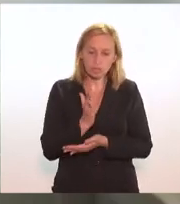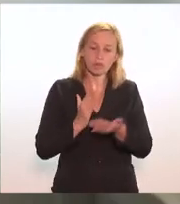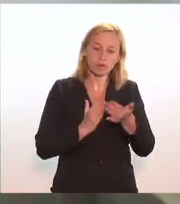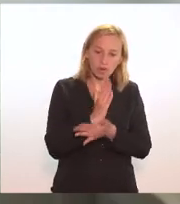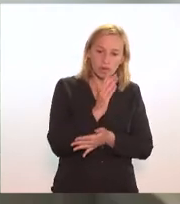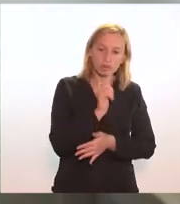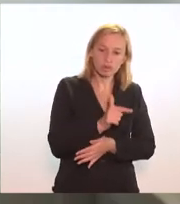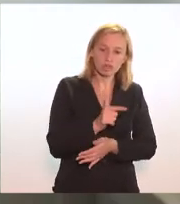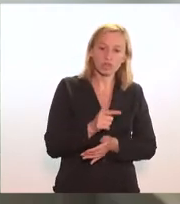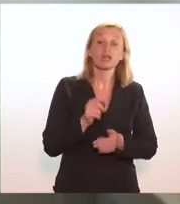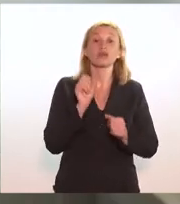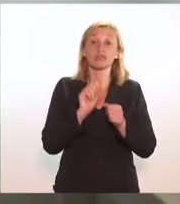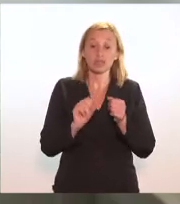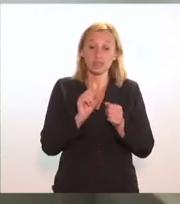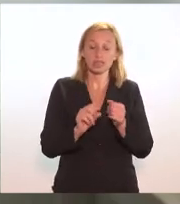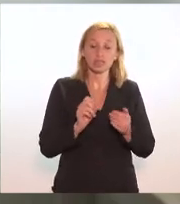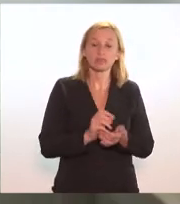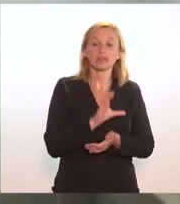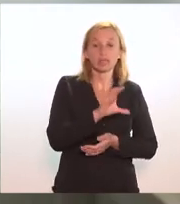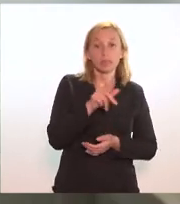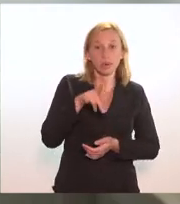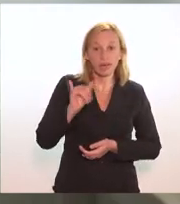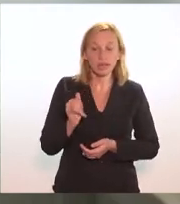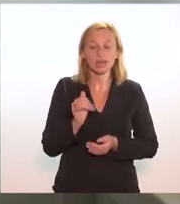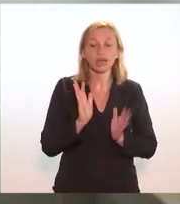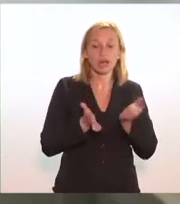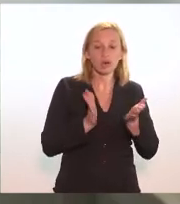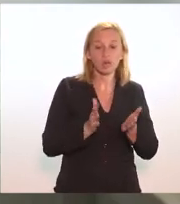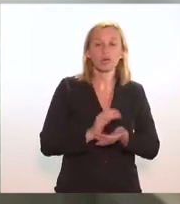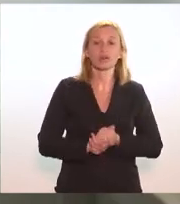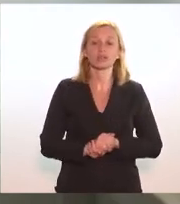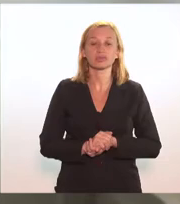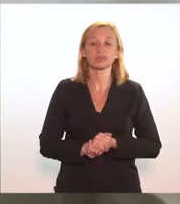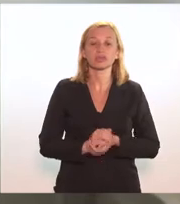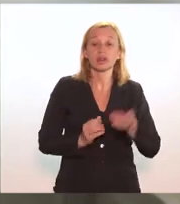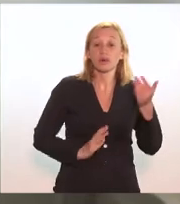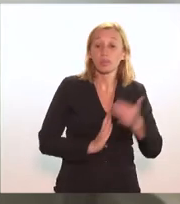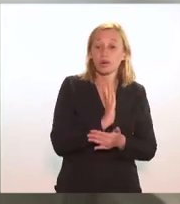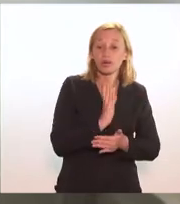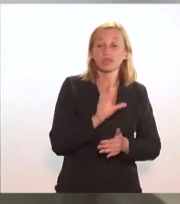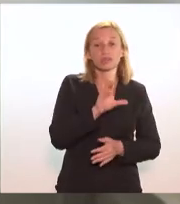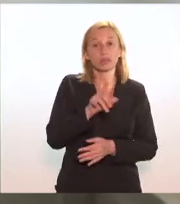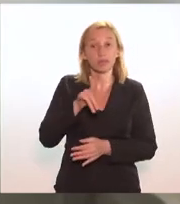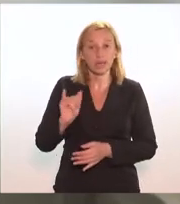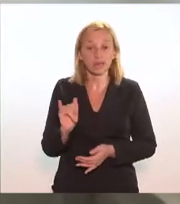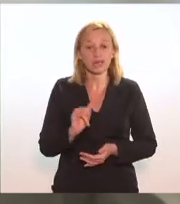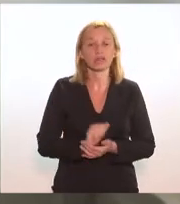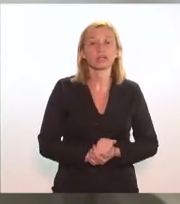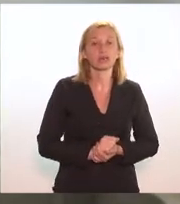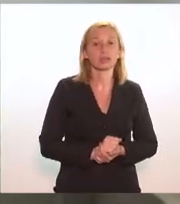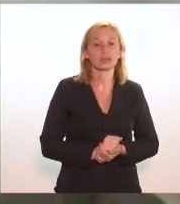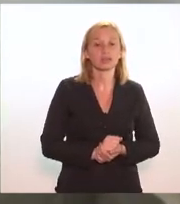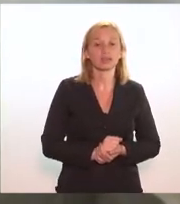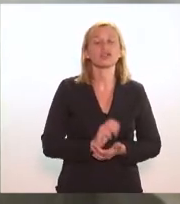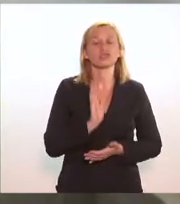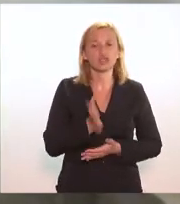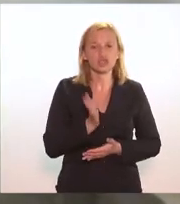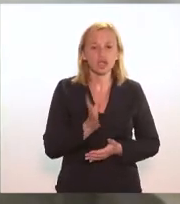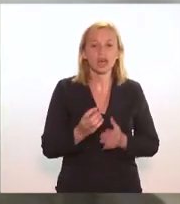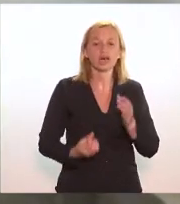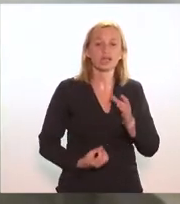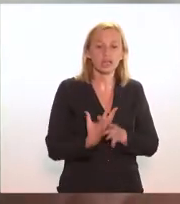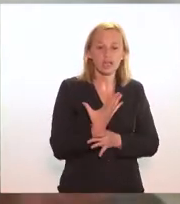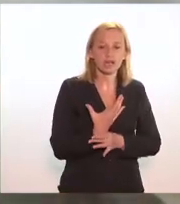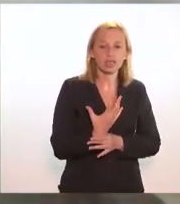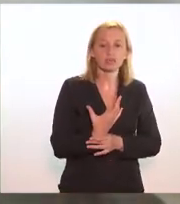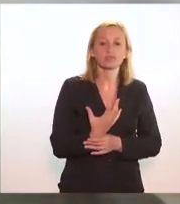já fizemos o plano de trabalho da CPI, vamos submeter a aprovação da CPI. E já instalamos,